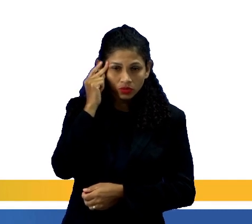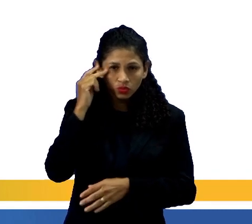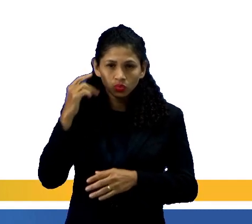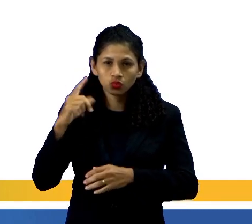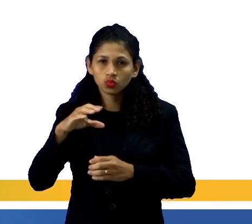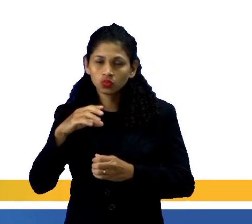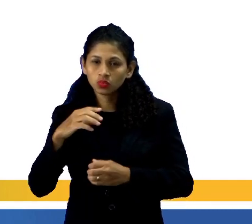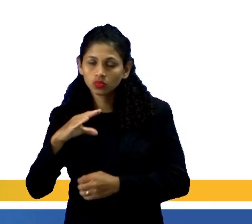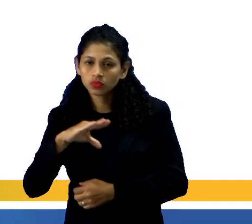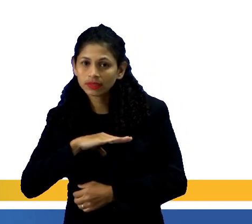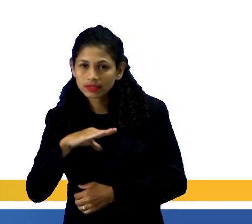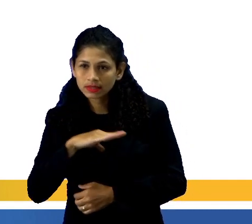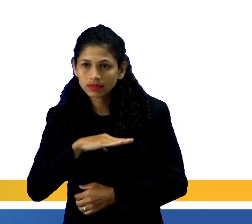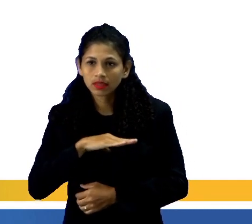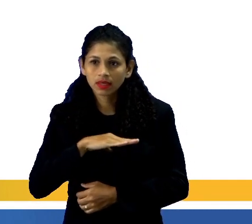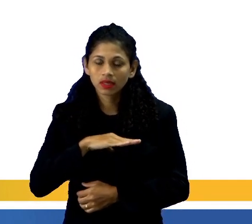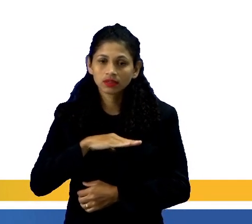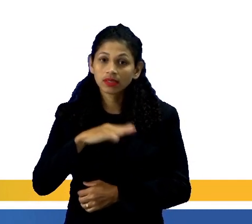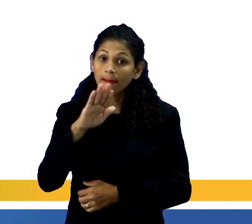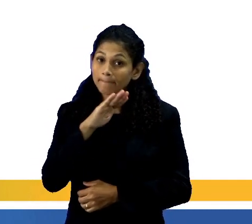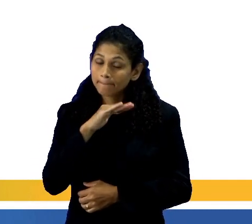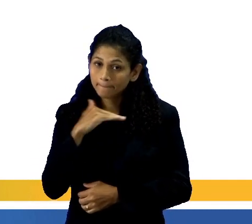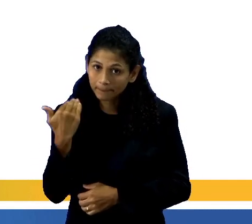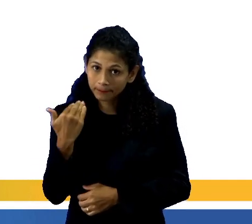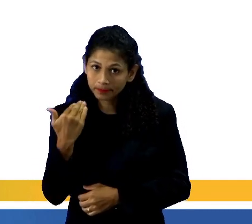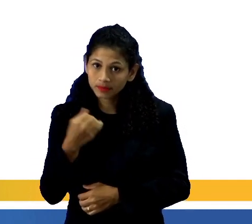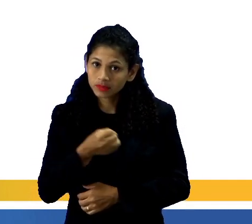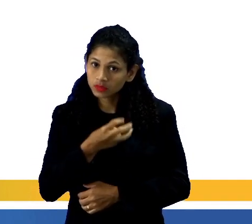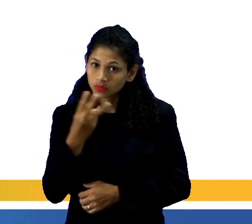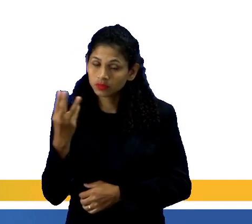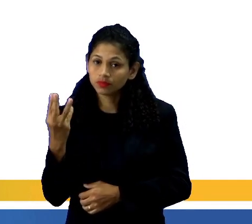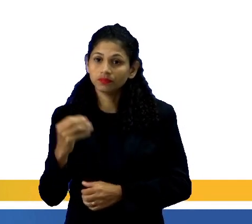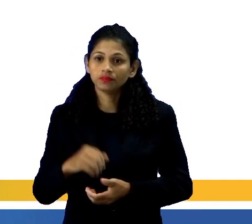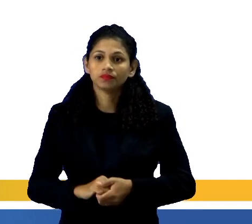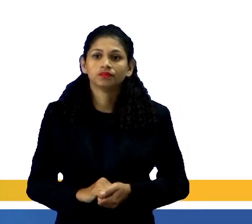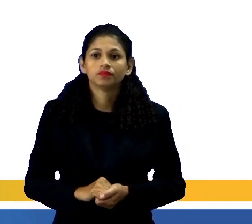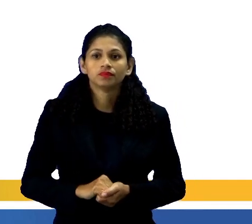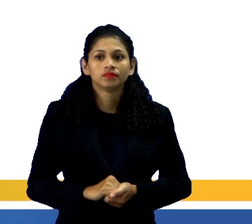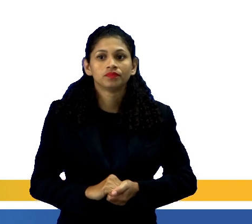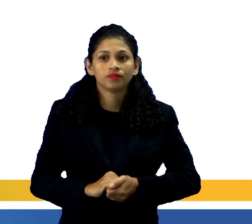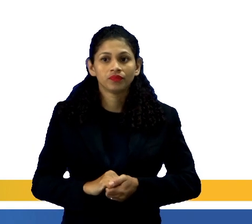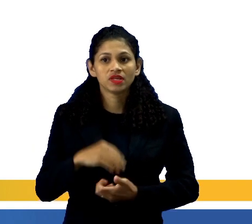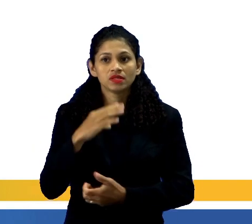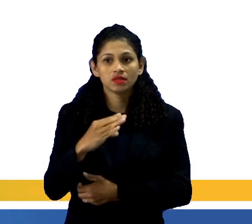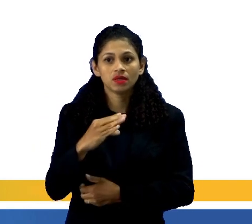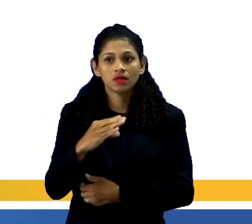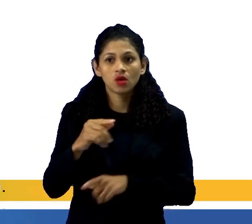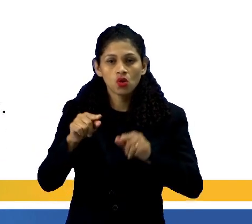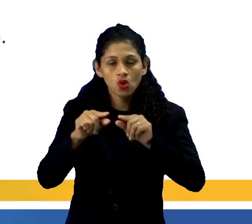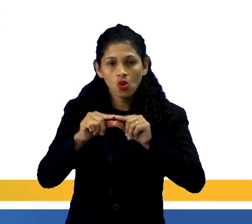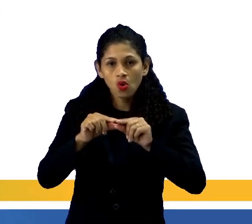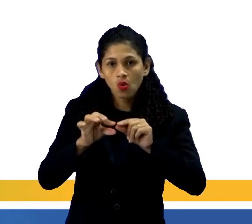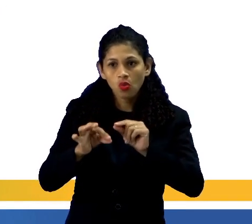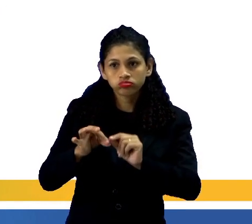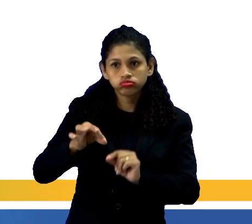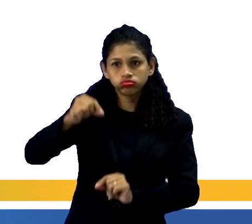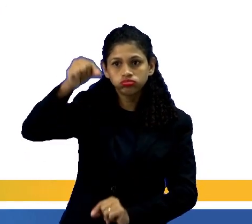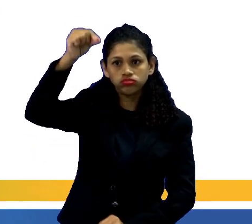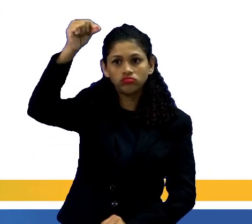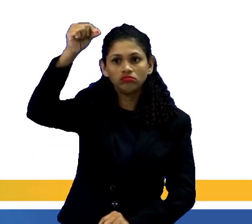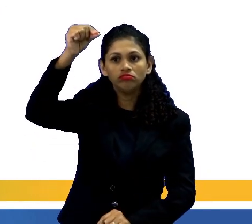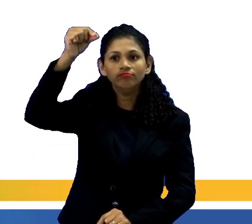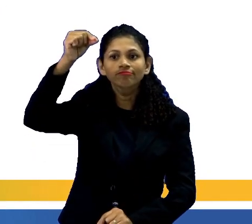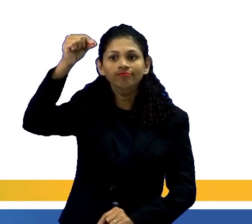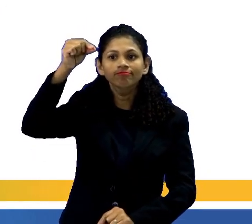mortalidade. Letra C. Comprimento da altura e a área de um polígono.